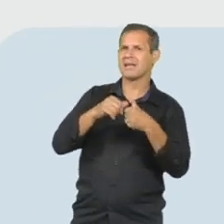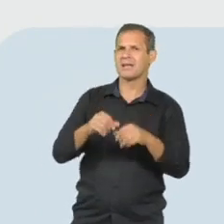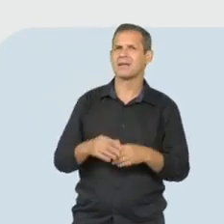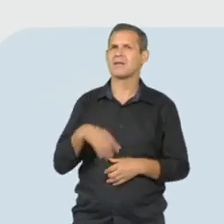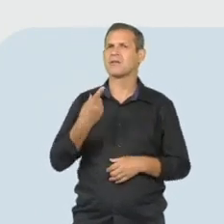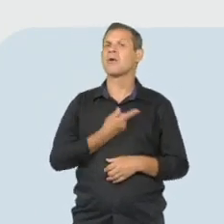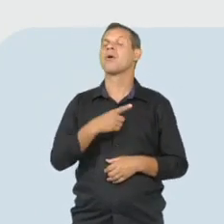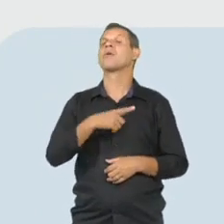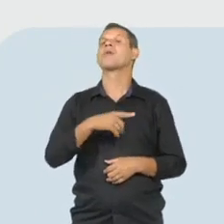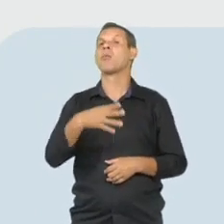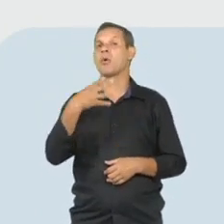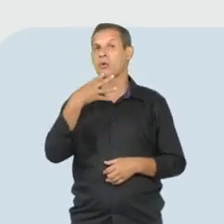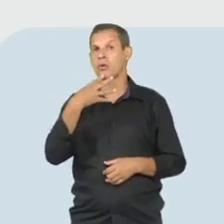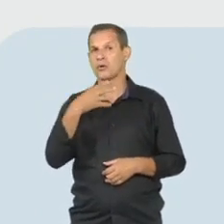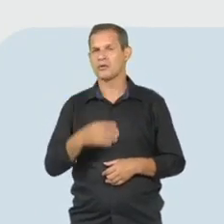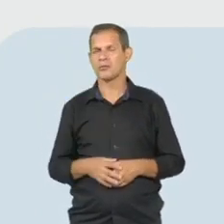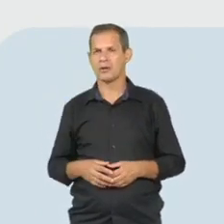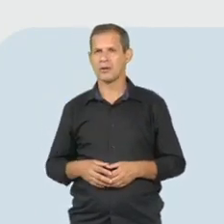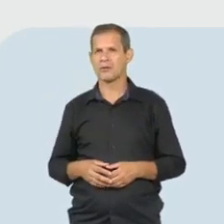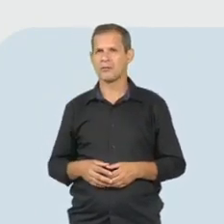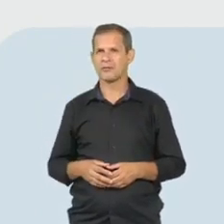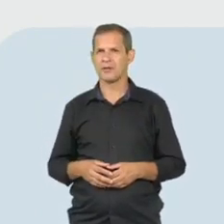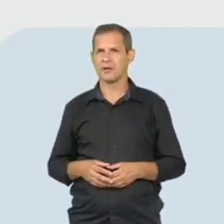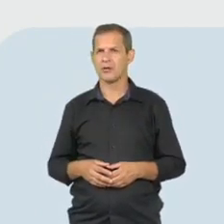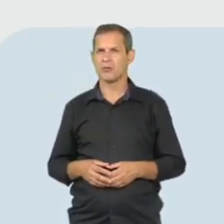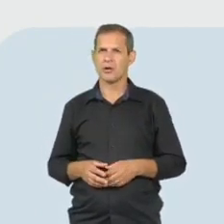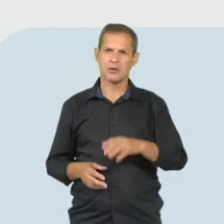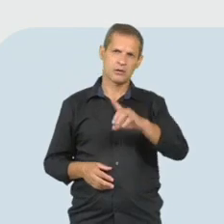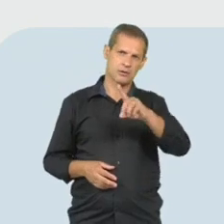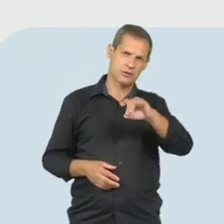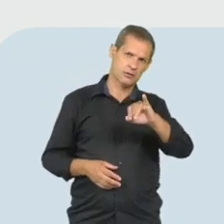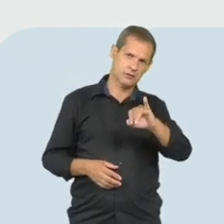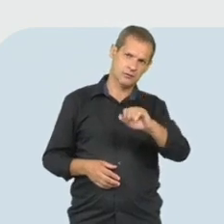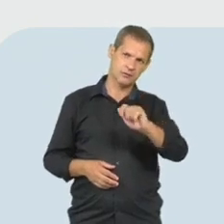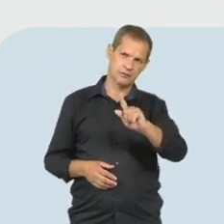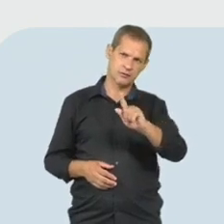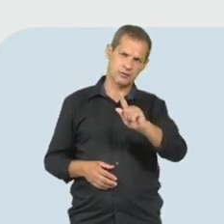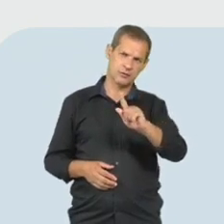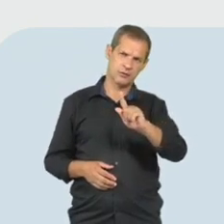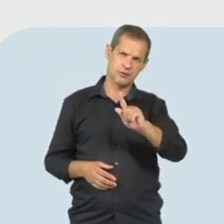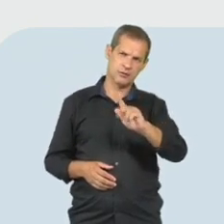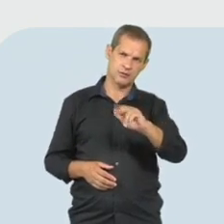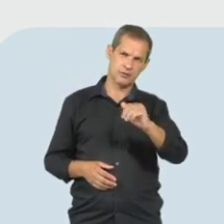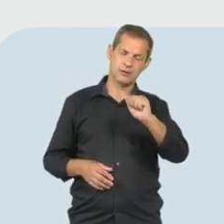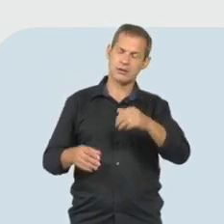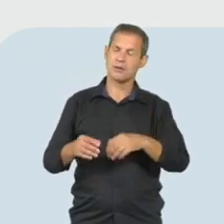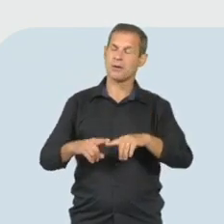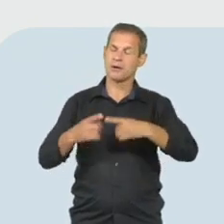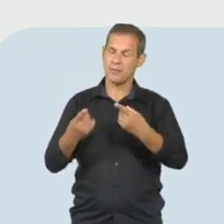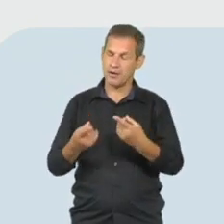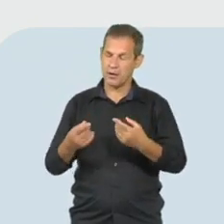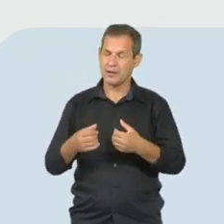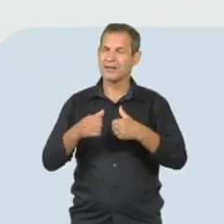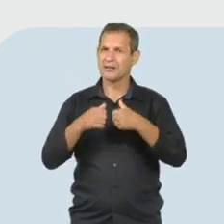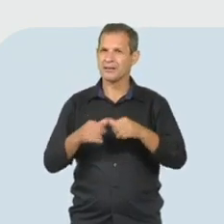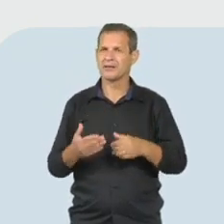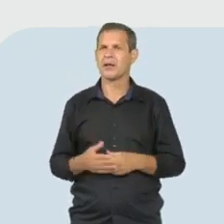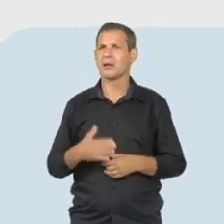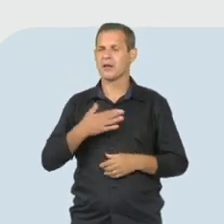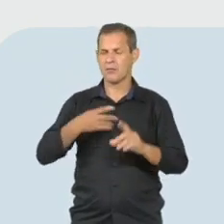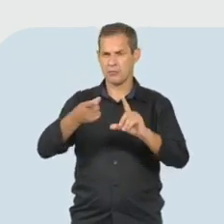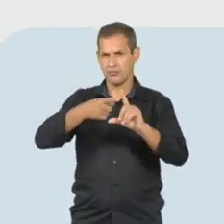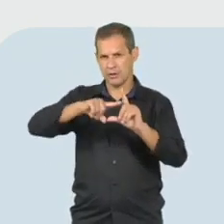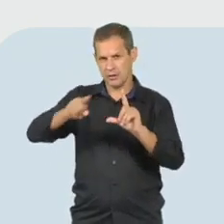gente vai conhecer como diagrama aqui de dispersão. Tem os dados dispersos, só que a gente está agora organizando. Essa aqui é a minha